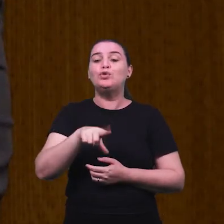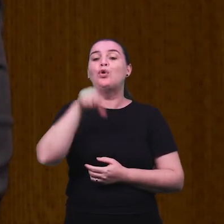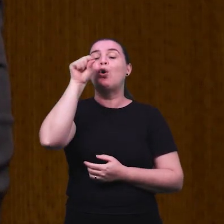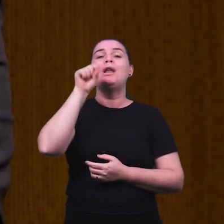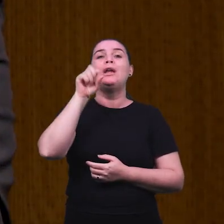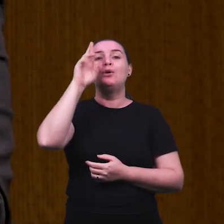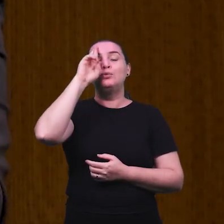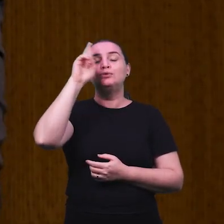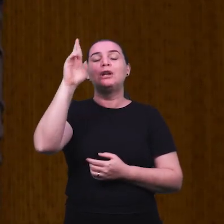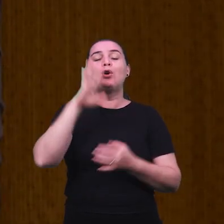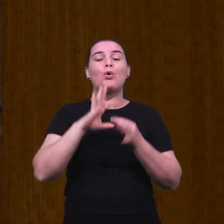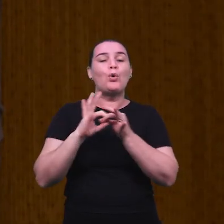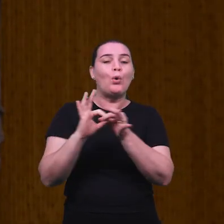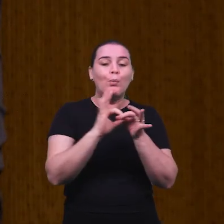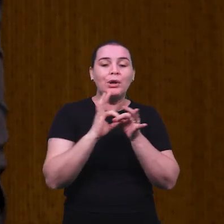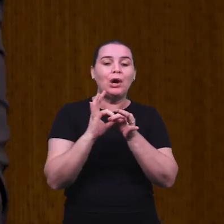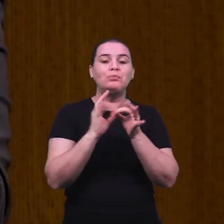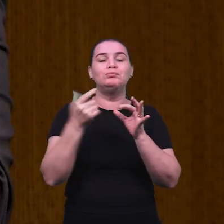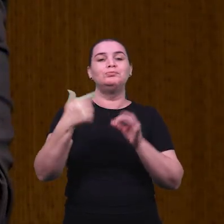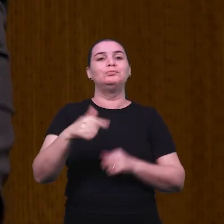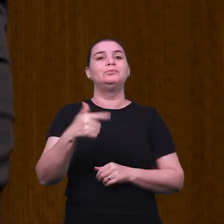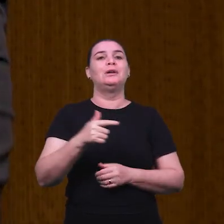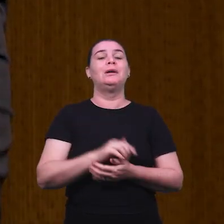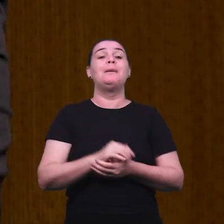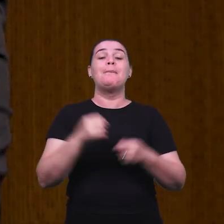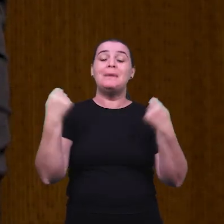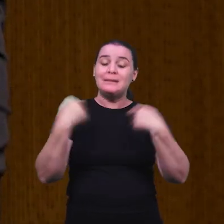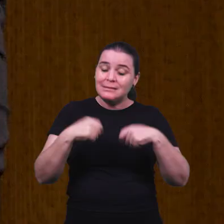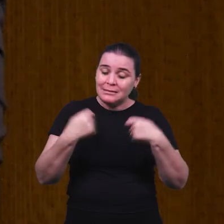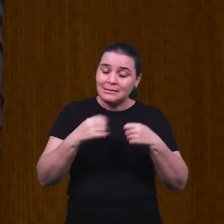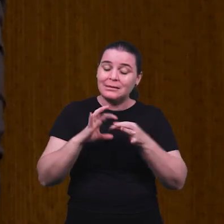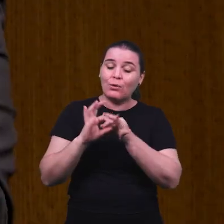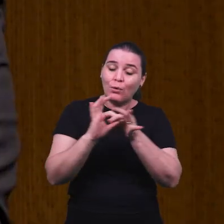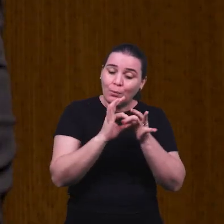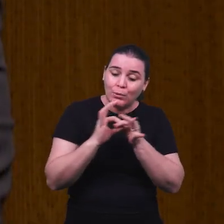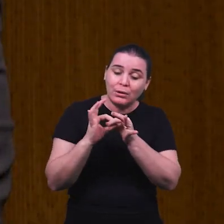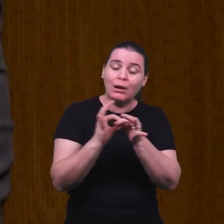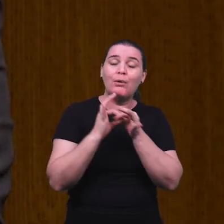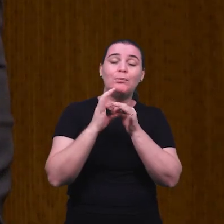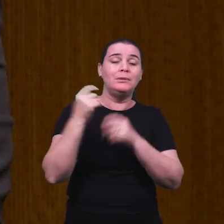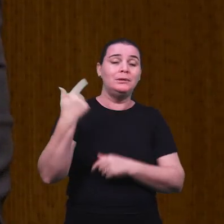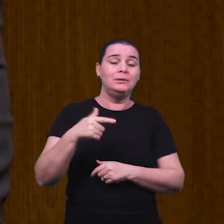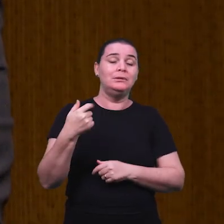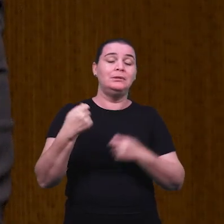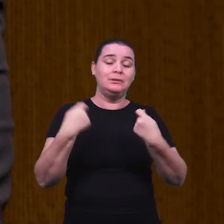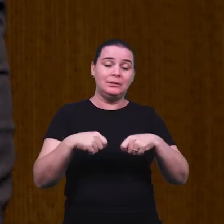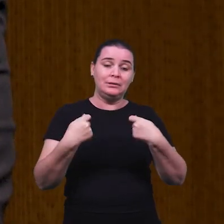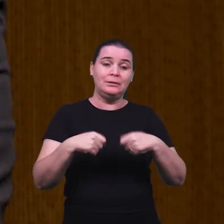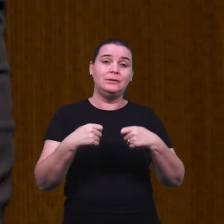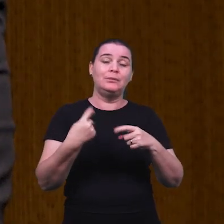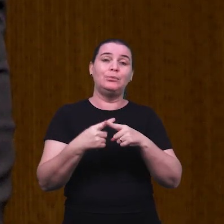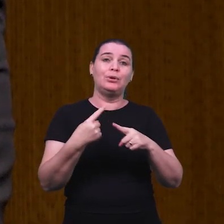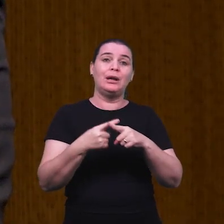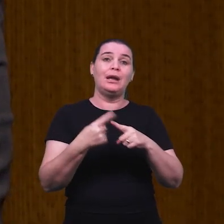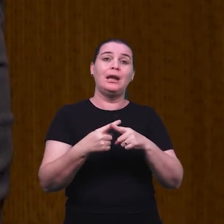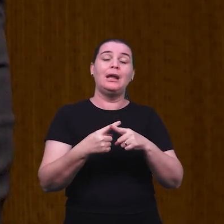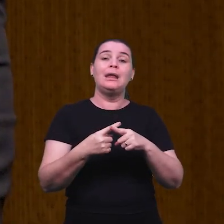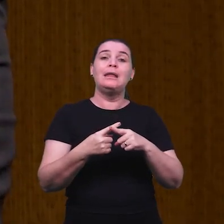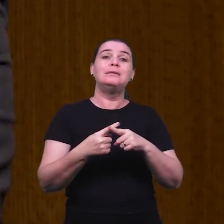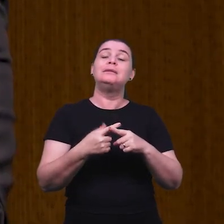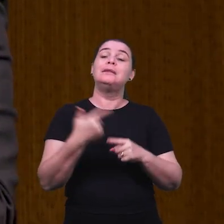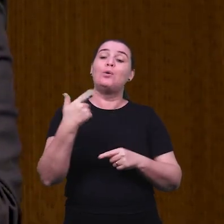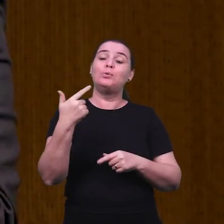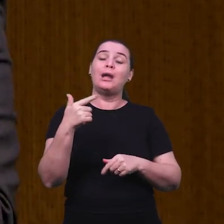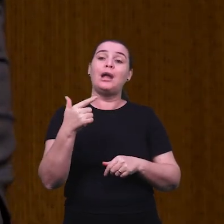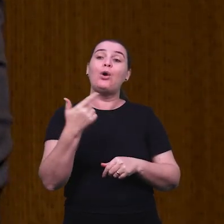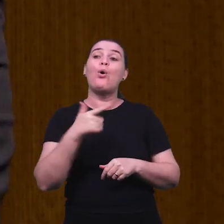com o Espírito Santo, renove, busque ao Senhor, porque nós não temos outra saída que não seja guardar